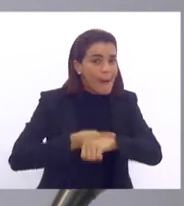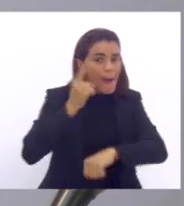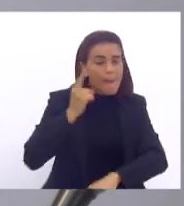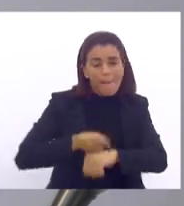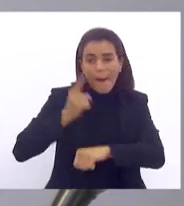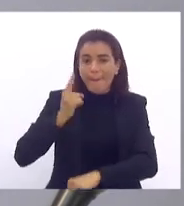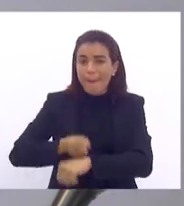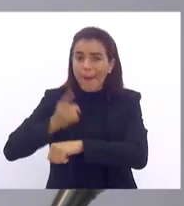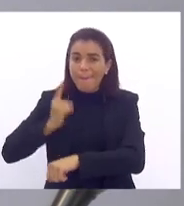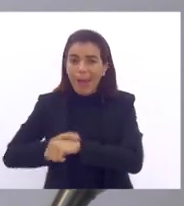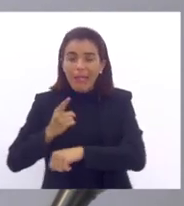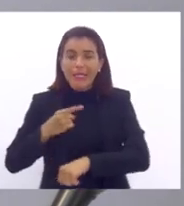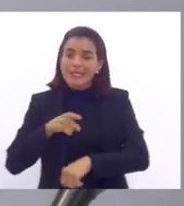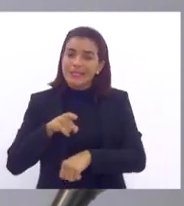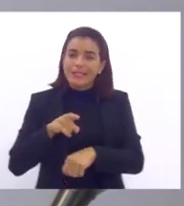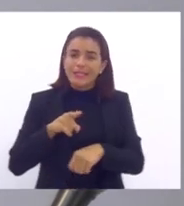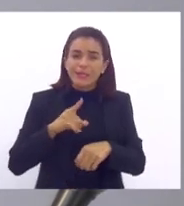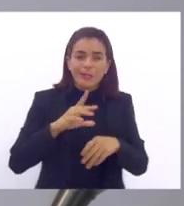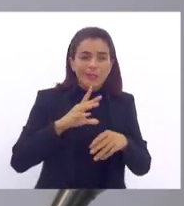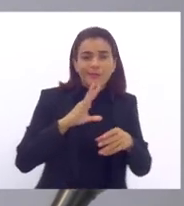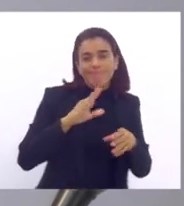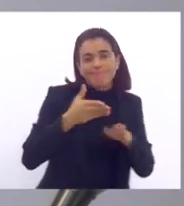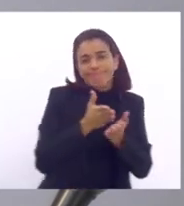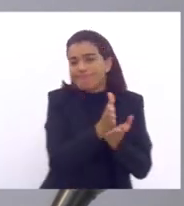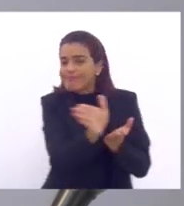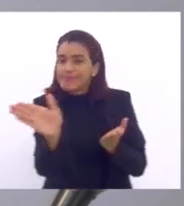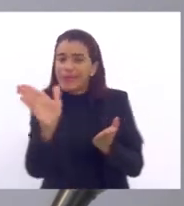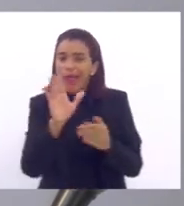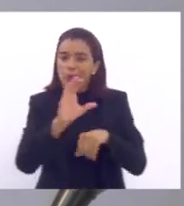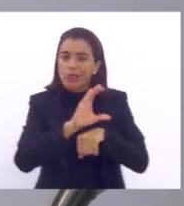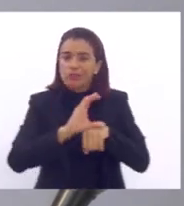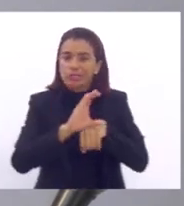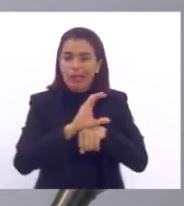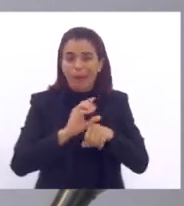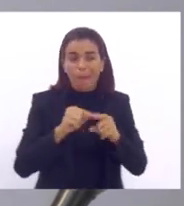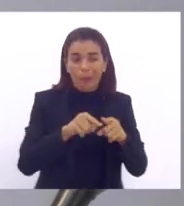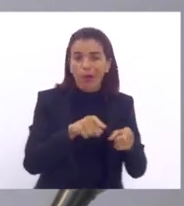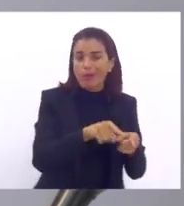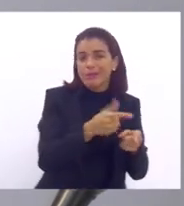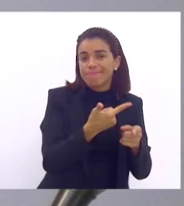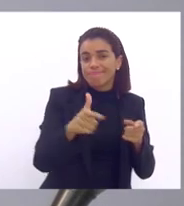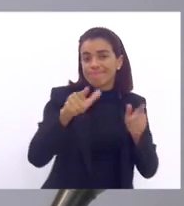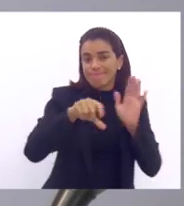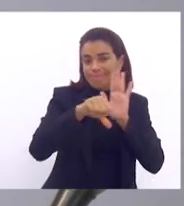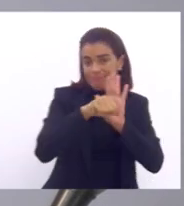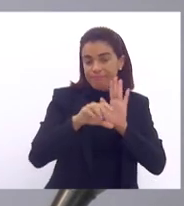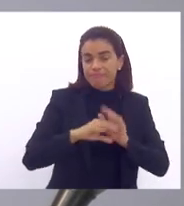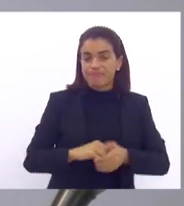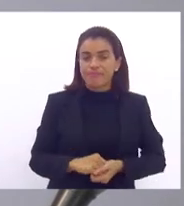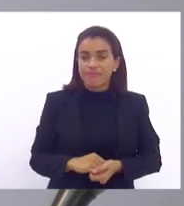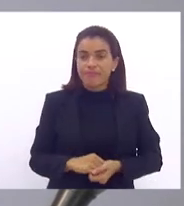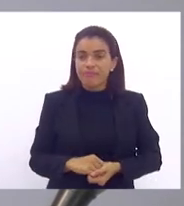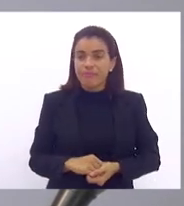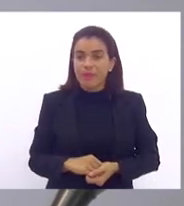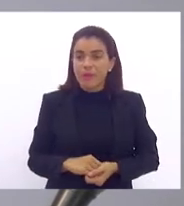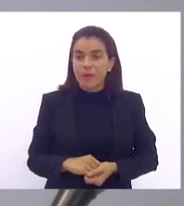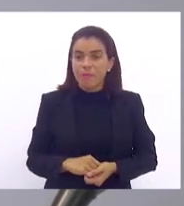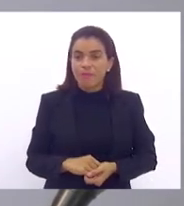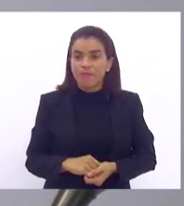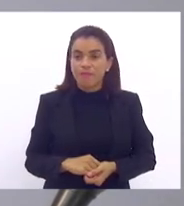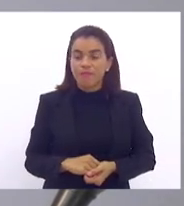muitas vezes arranha a constituição pode ser considerado improbidade etc né